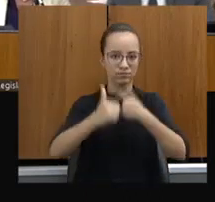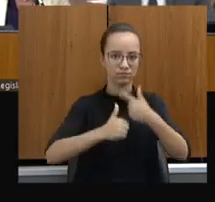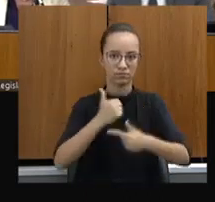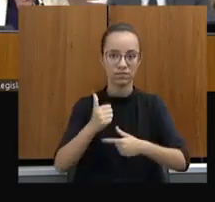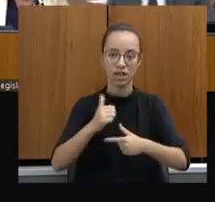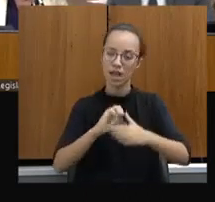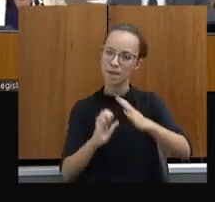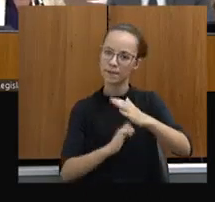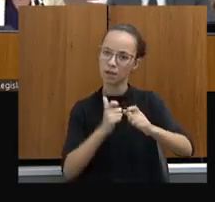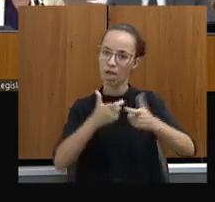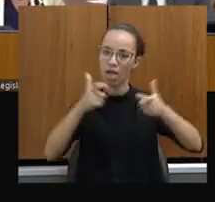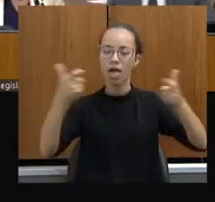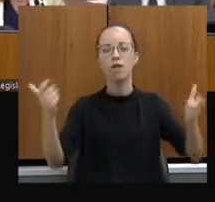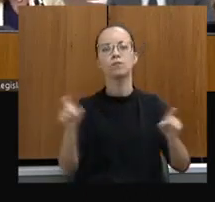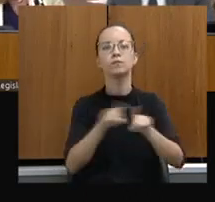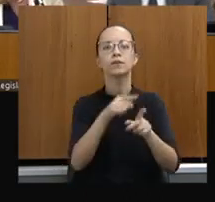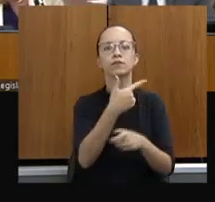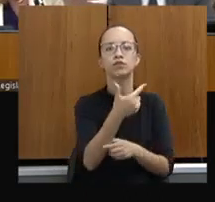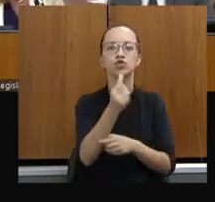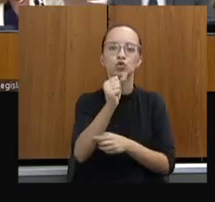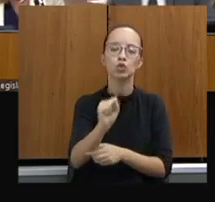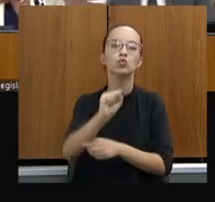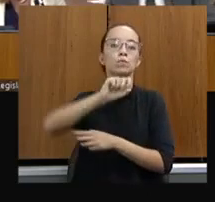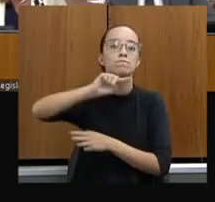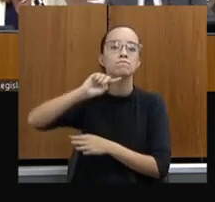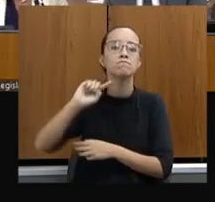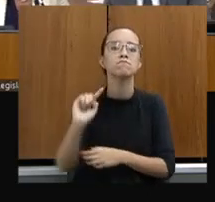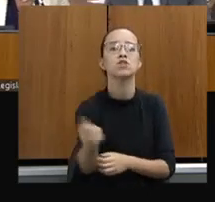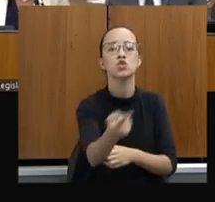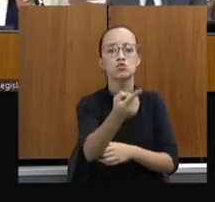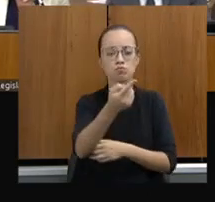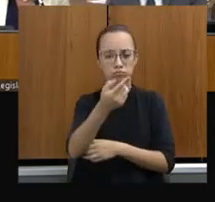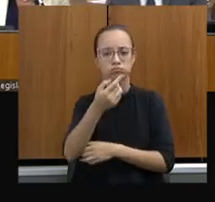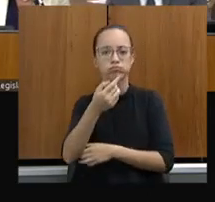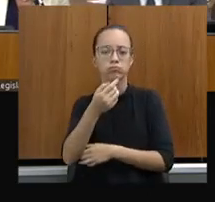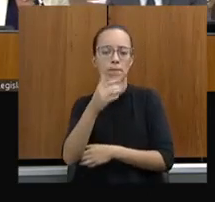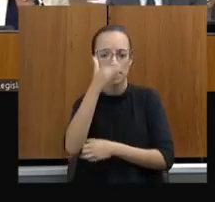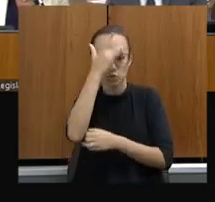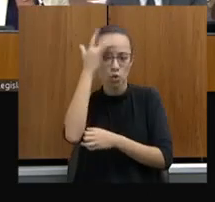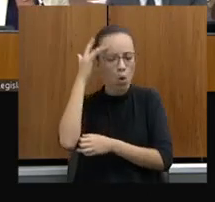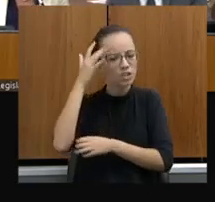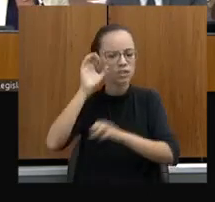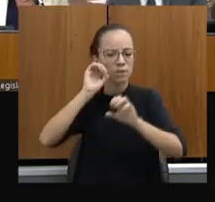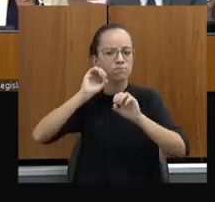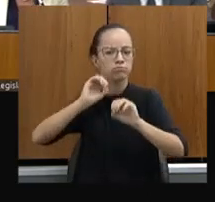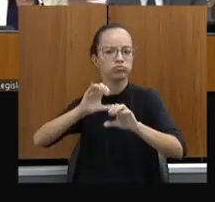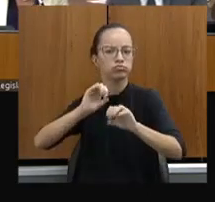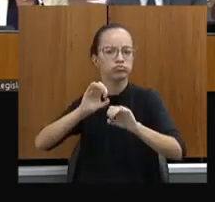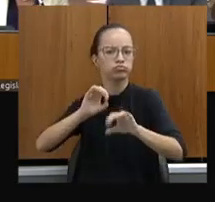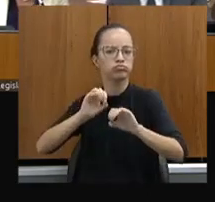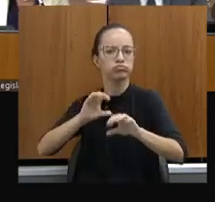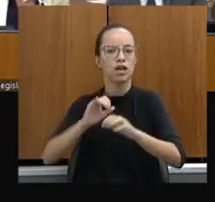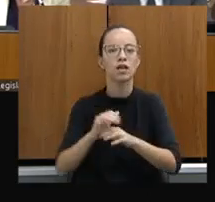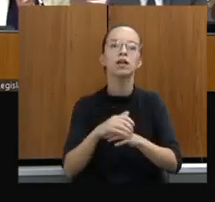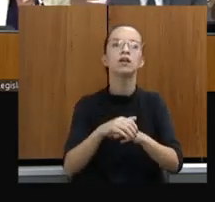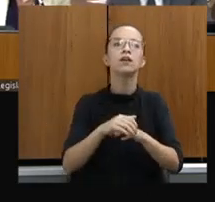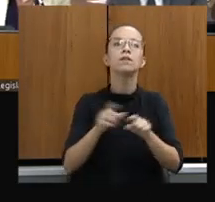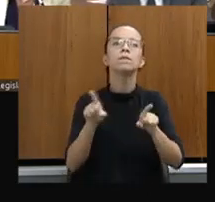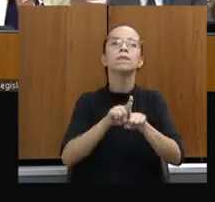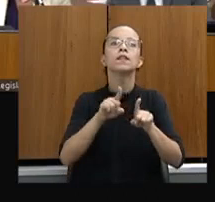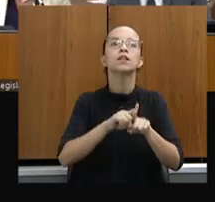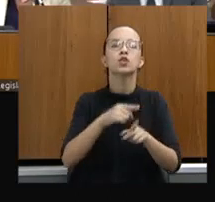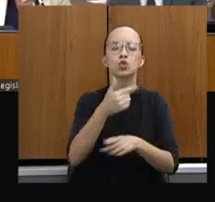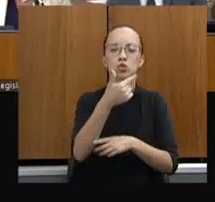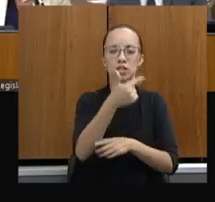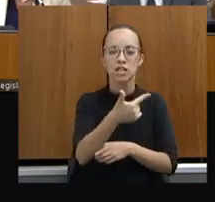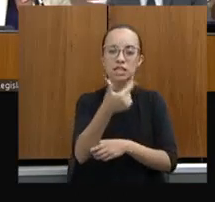alcançou tivemos 28.790 empregados treinados e capacitados totalizar mais de 260 mil horas